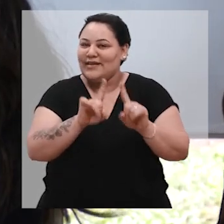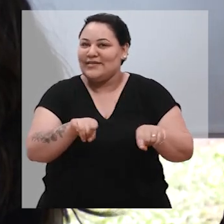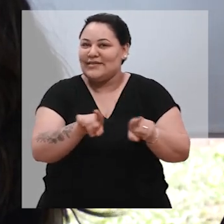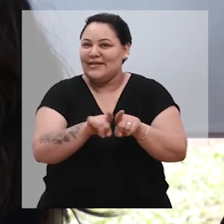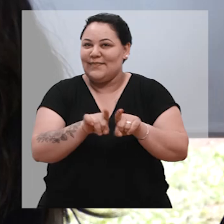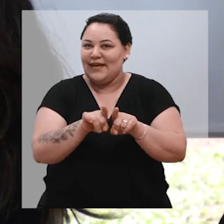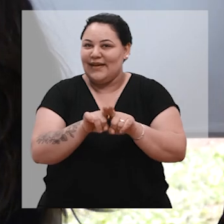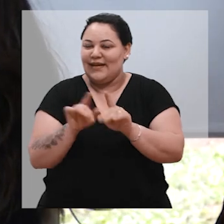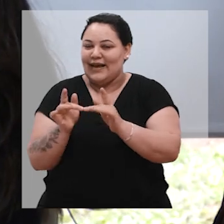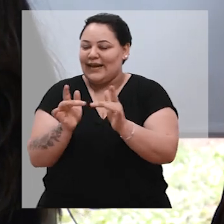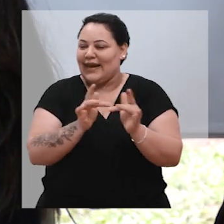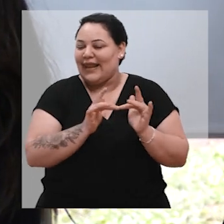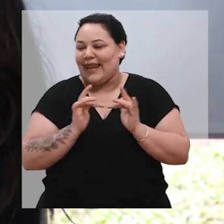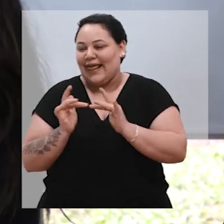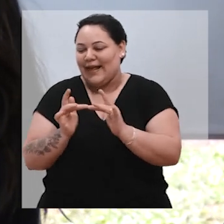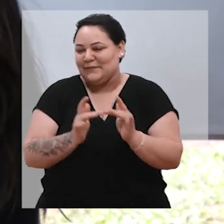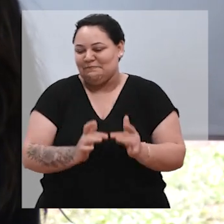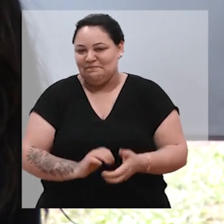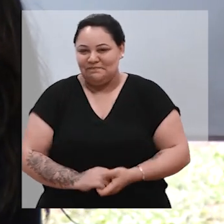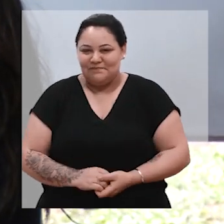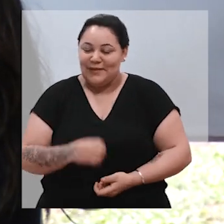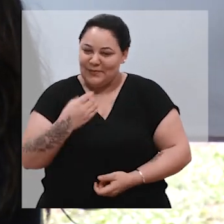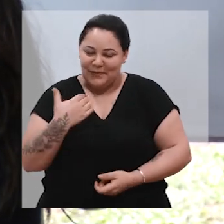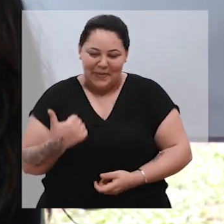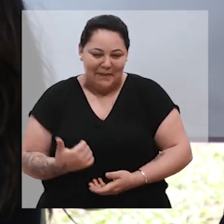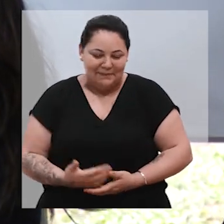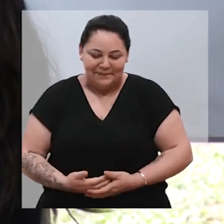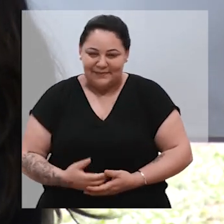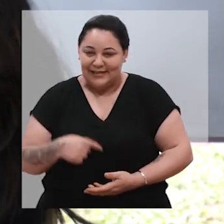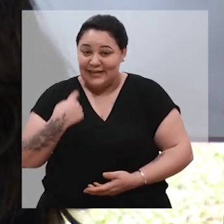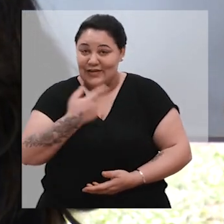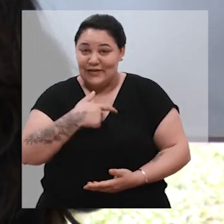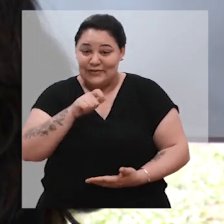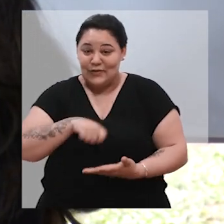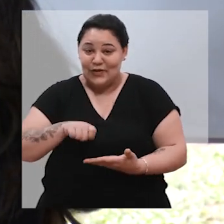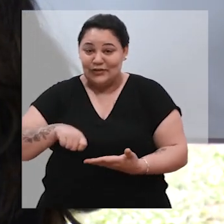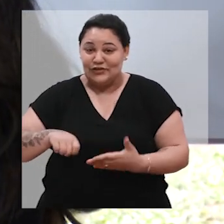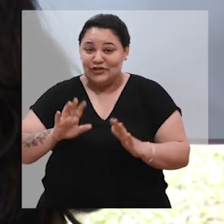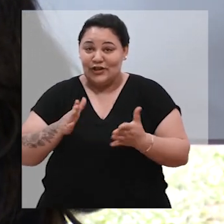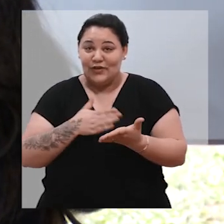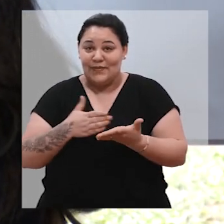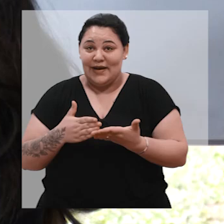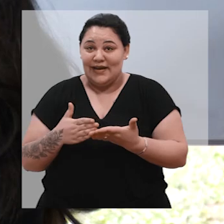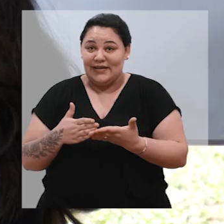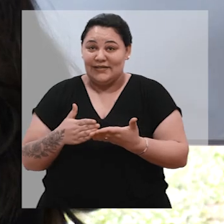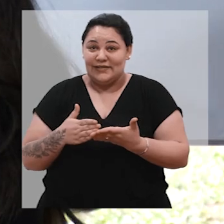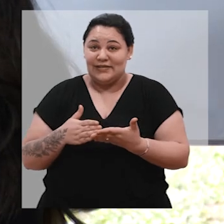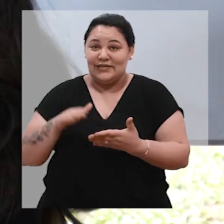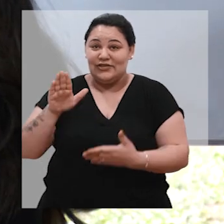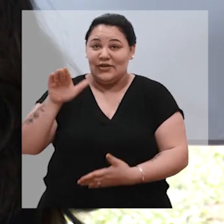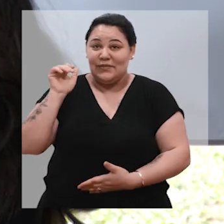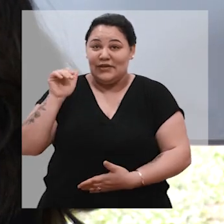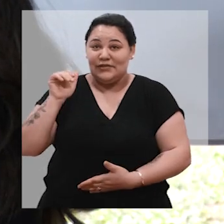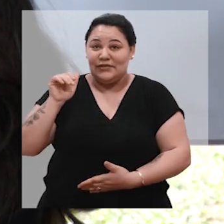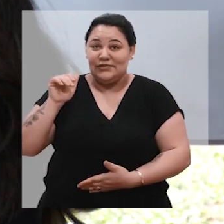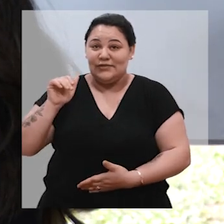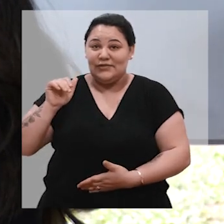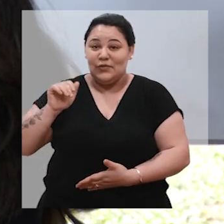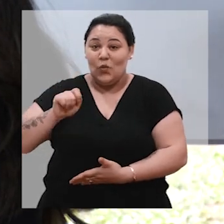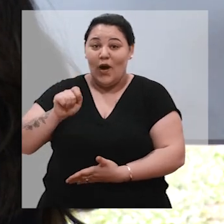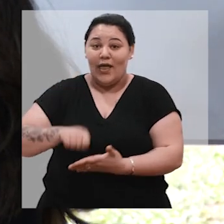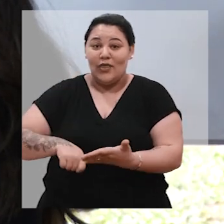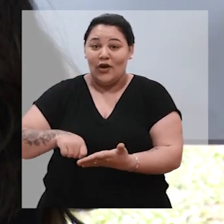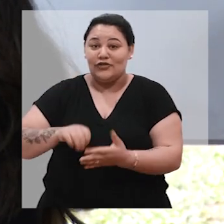pessoas. Coisa boa, né? E a gente hoje no Anote Aí, eu já começo o bloco chamando a vinheta do Anote Aí, porque a gente tem